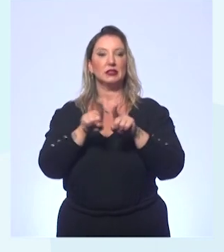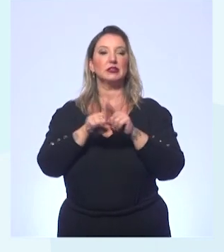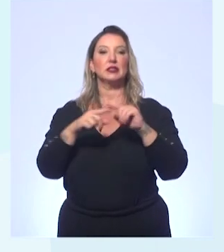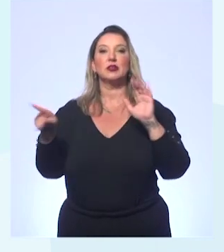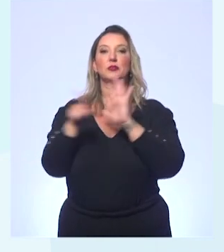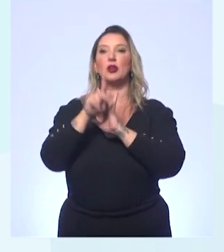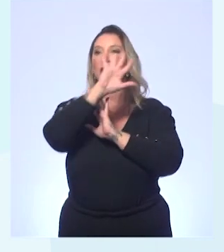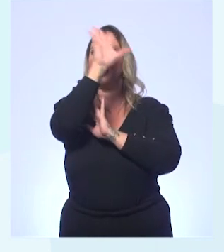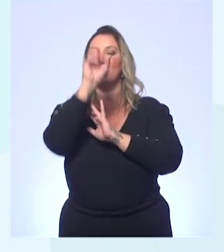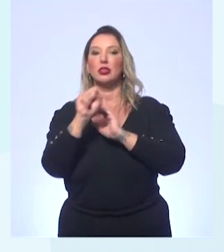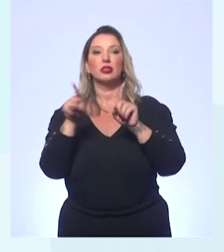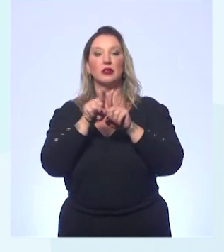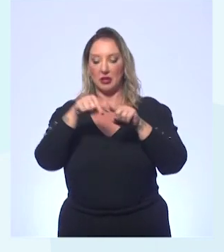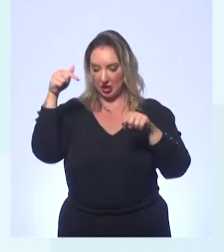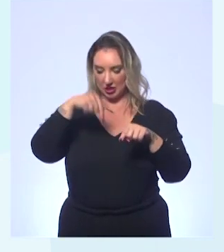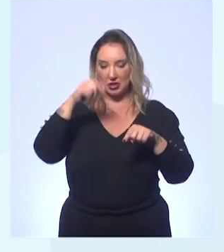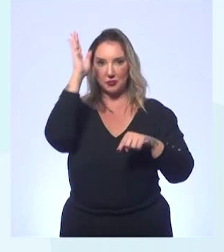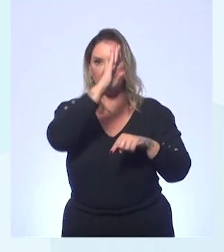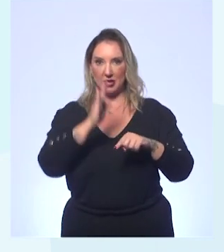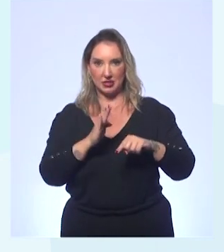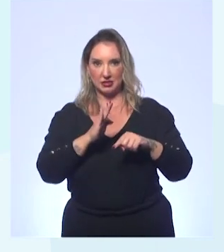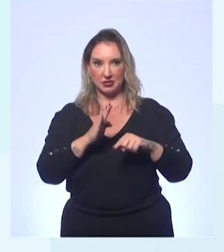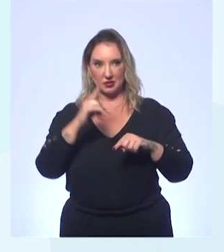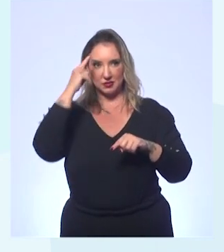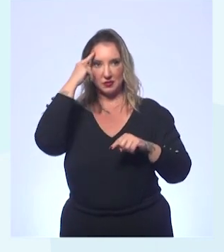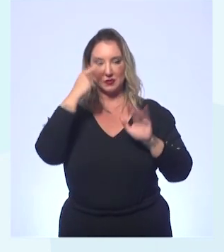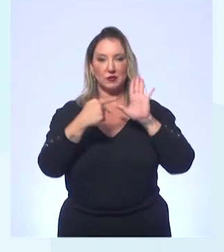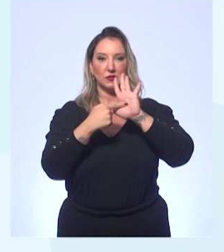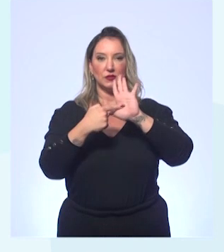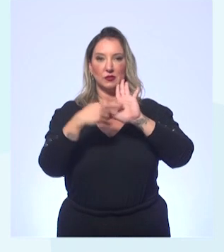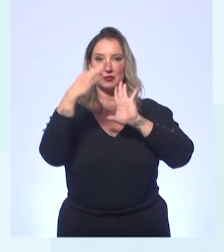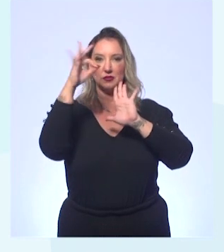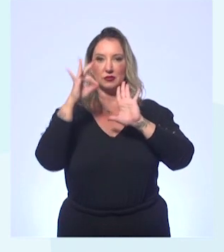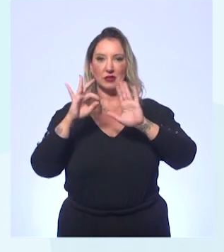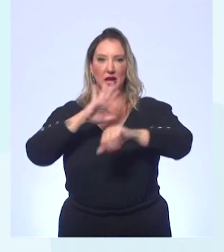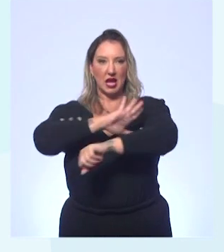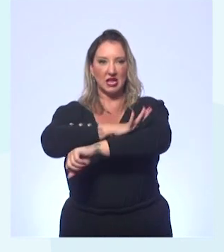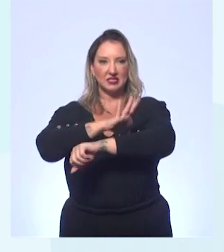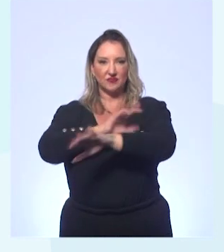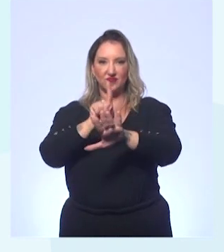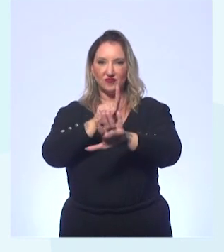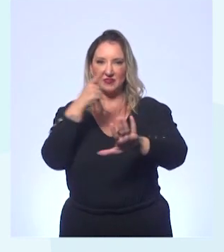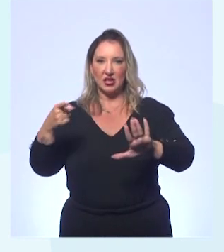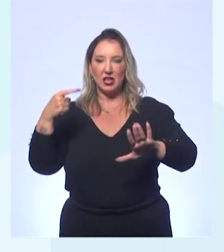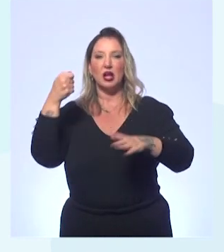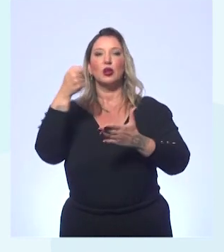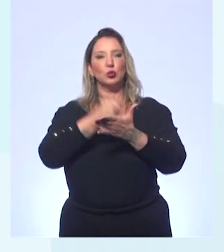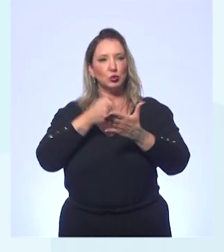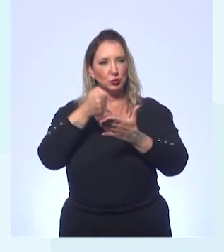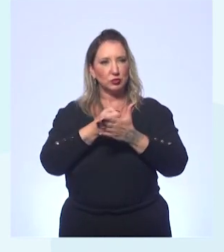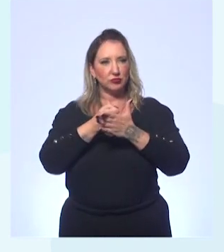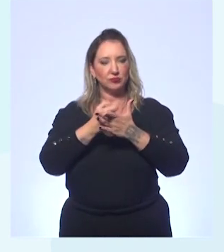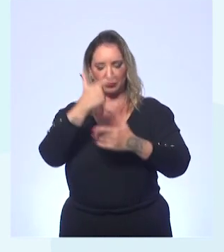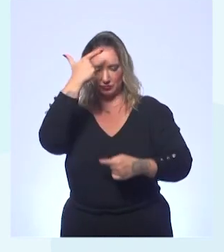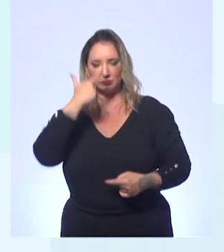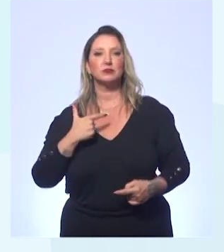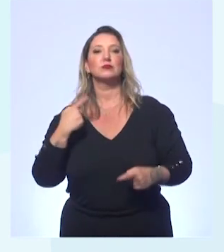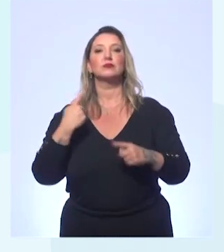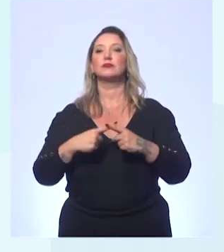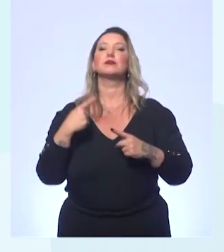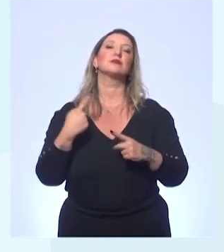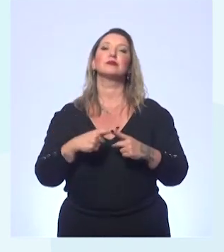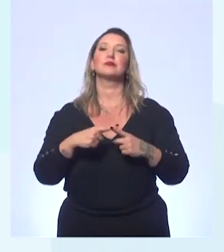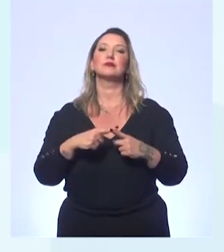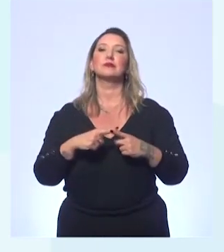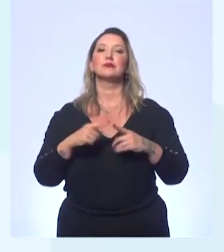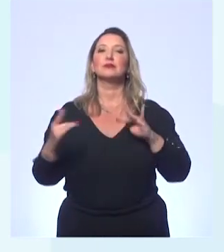própria África quanto aqui no Brasil. Aí a gente vai apontar elementos como racismo, a segregação, as lutas afirmativas, porque isso